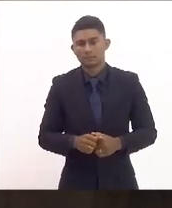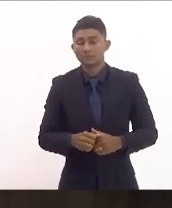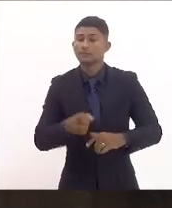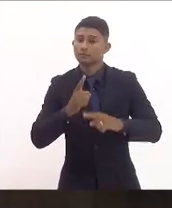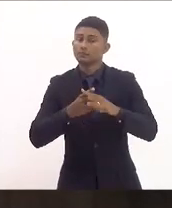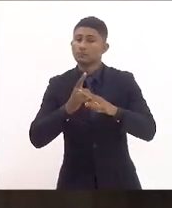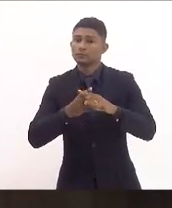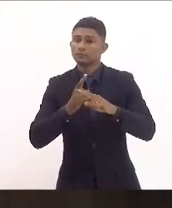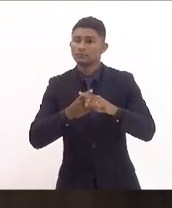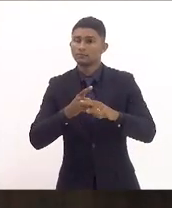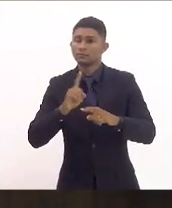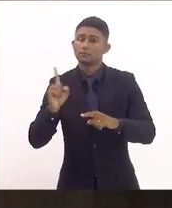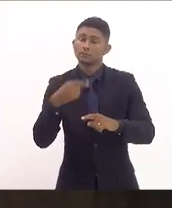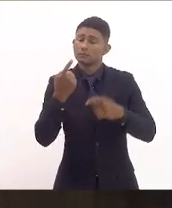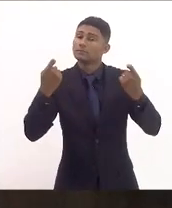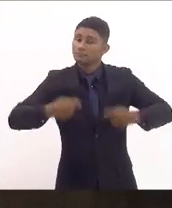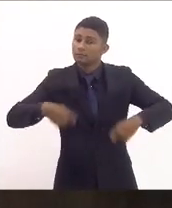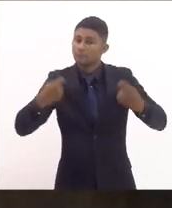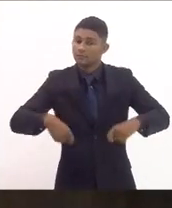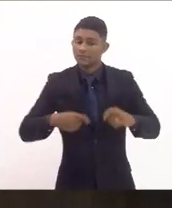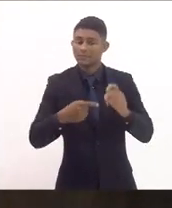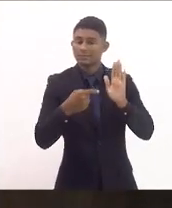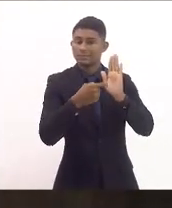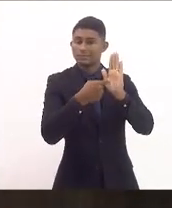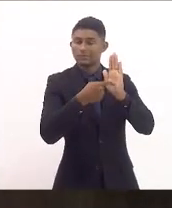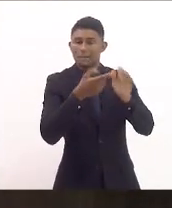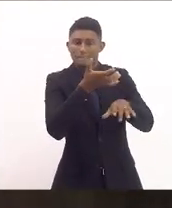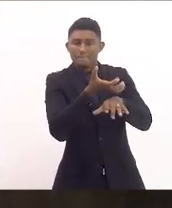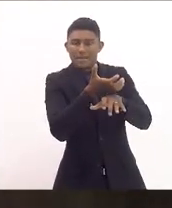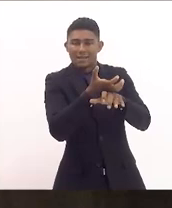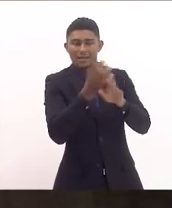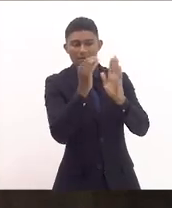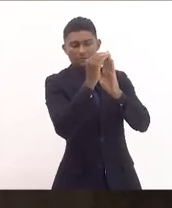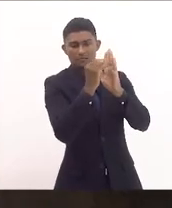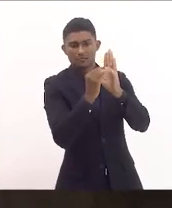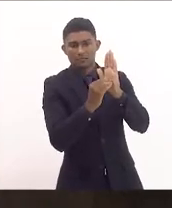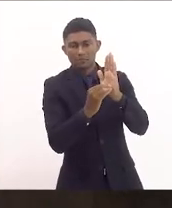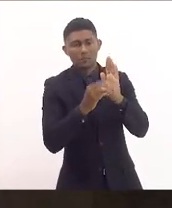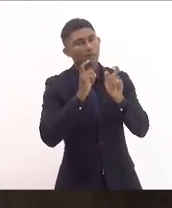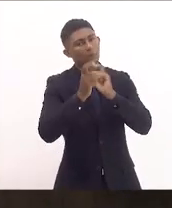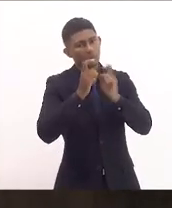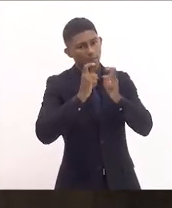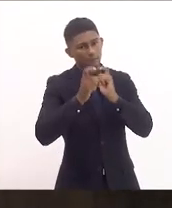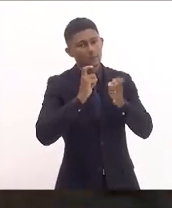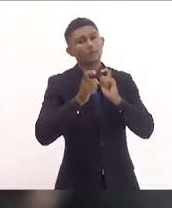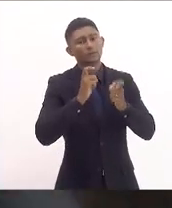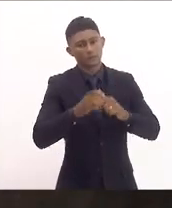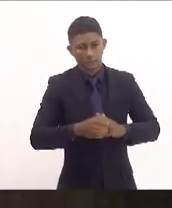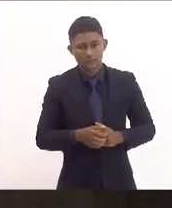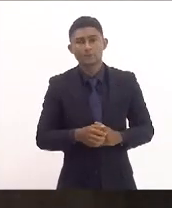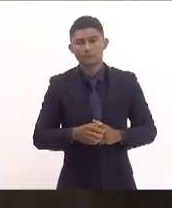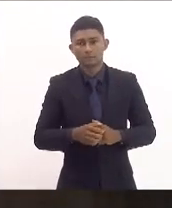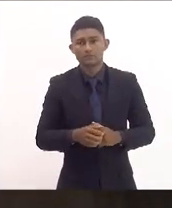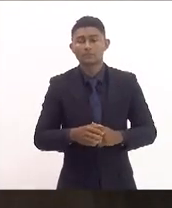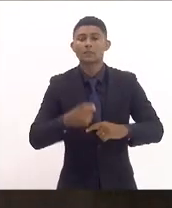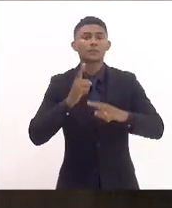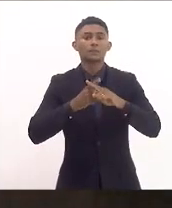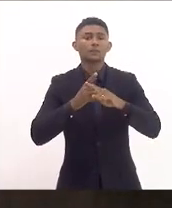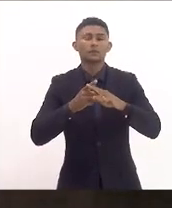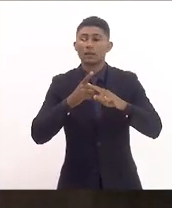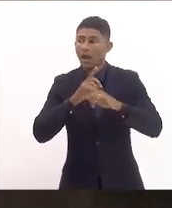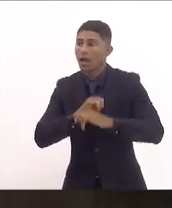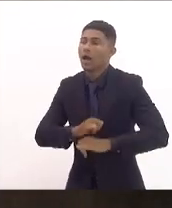nós poderemos tratar da matéria de uma forma diferente como ele mesmo disse Por que não fazer uma campanha